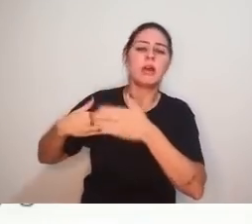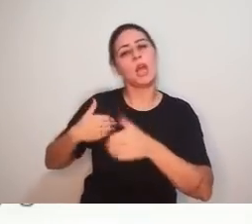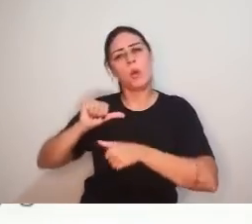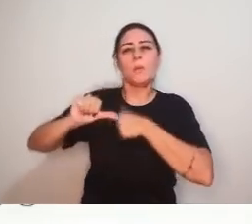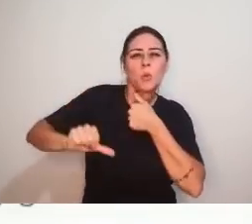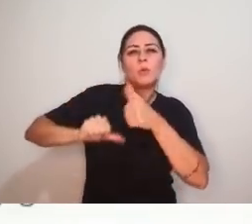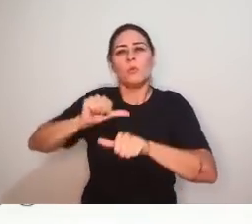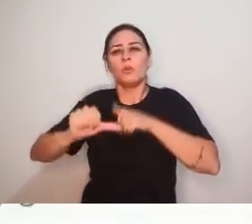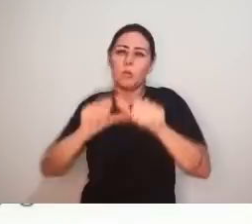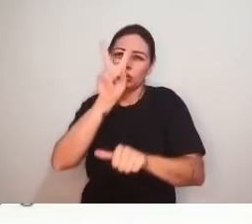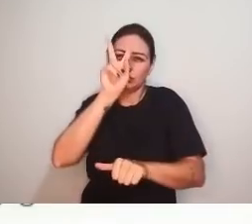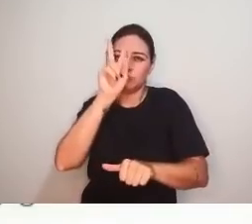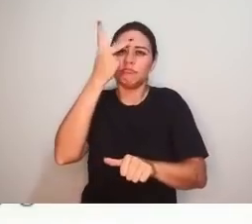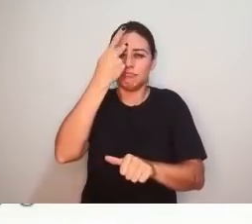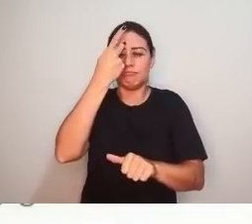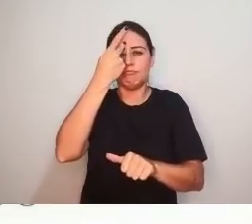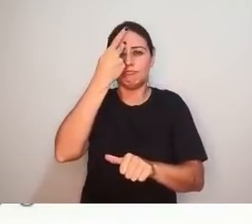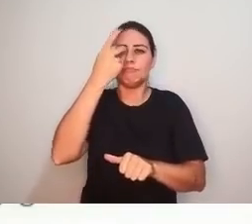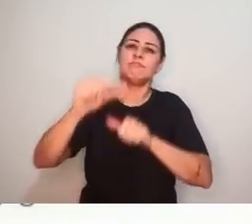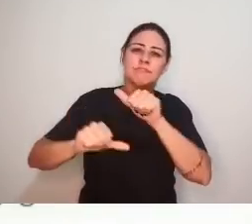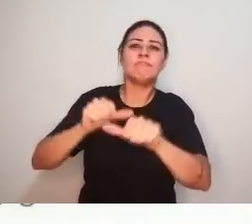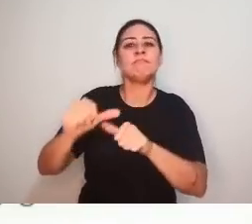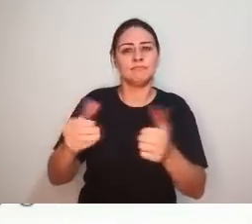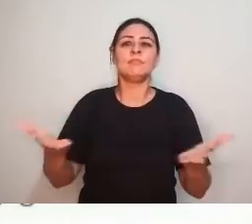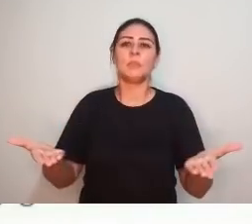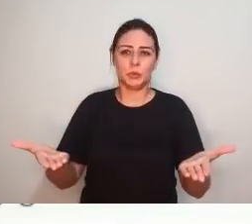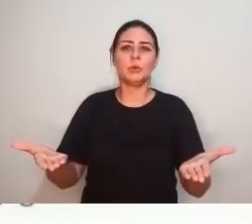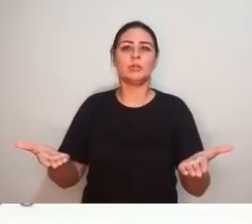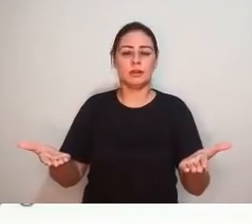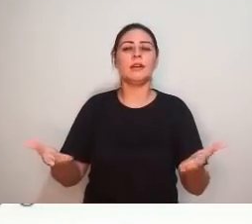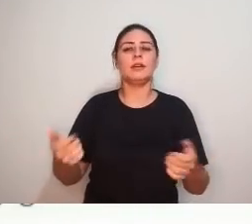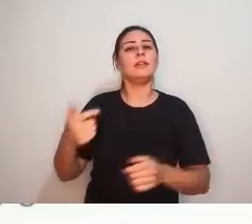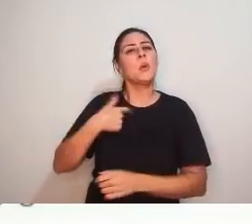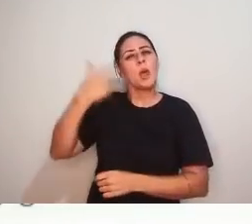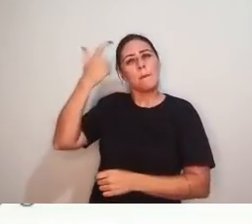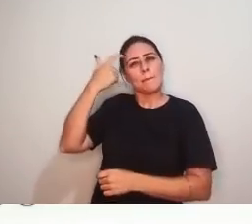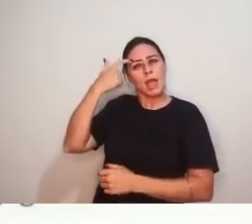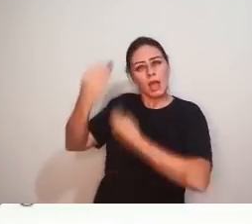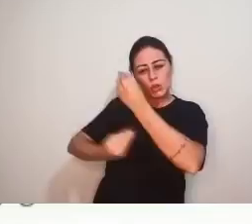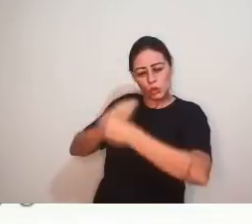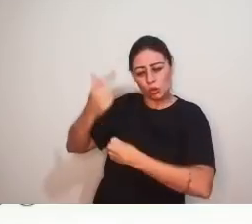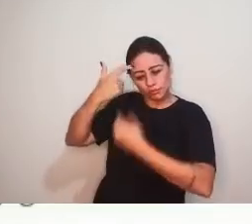umas incontáveis vezes nesse período. Refletir o meu próprio pensamento, o meu processo metacognitivo, ou seja, eu penso sobre o que eu